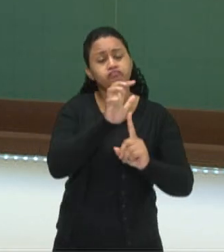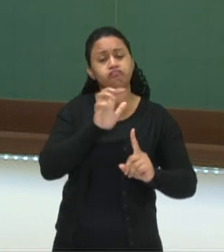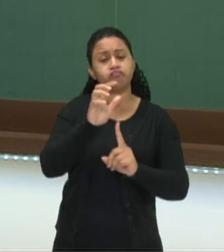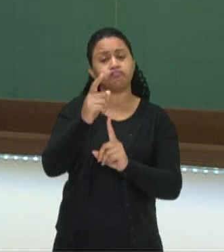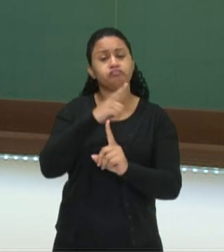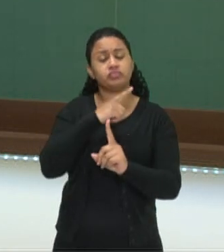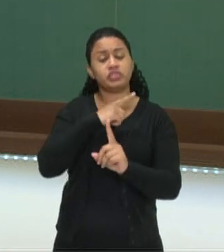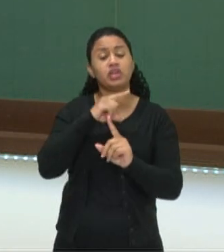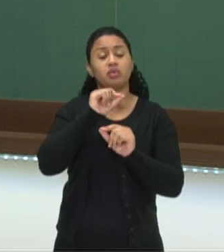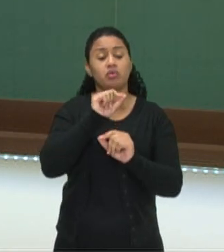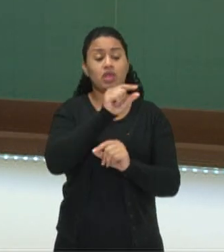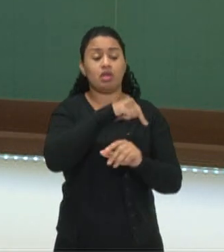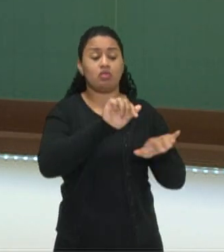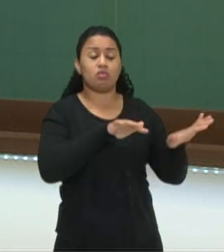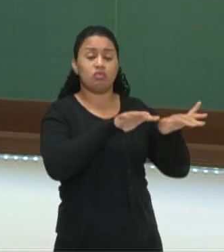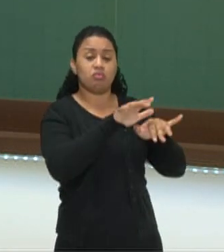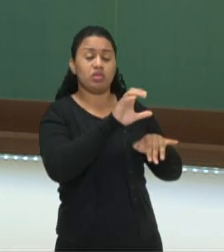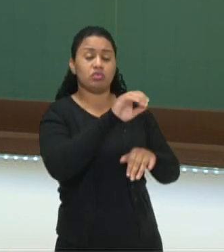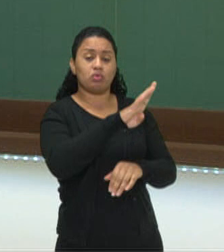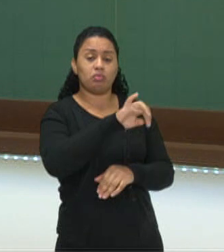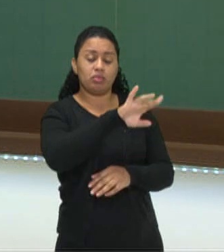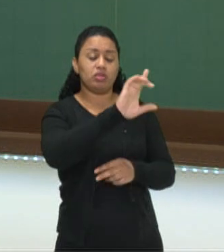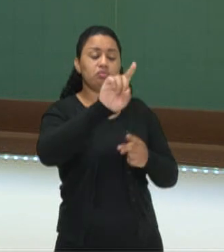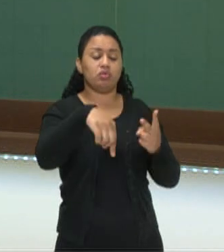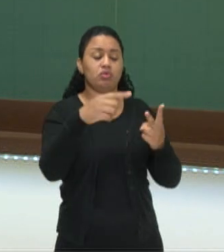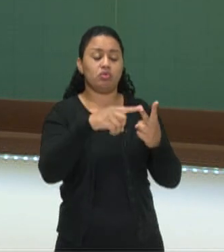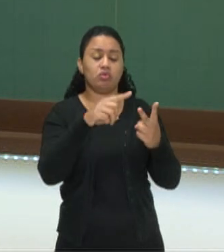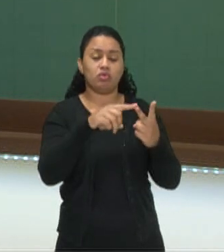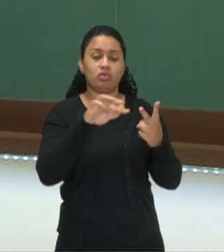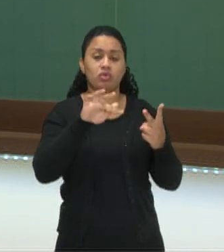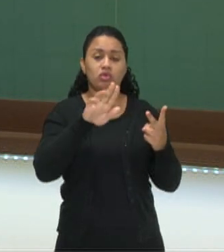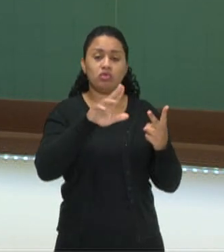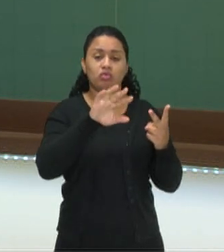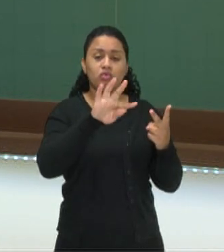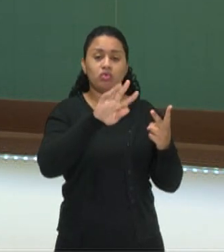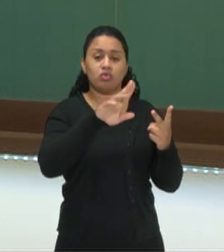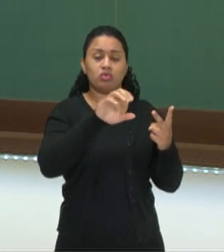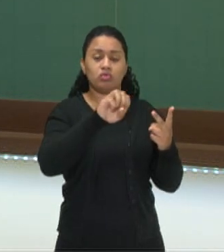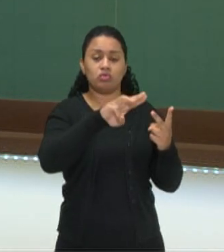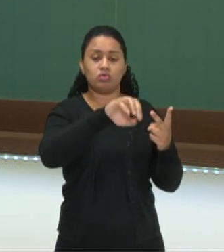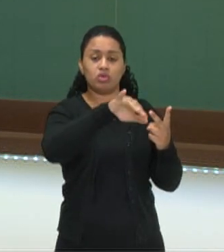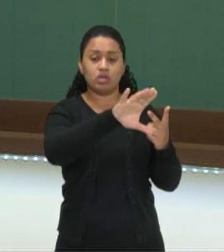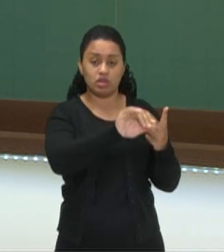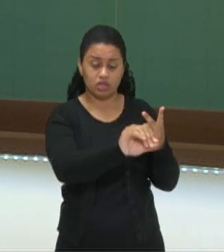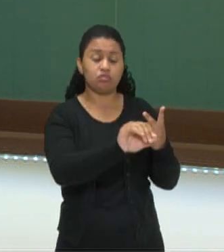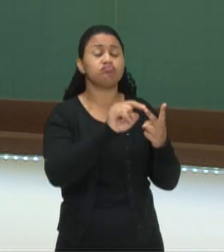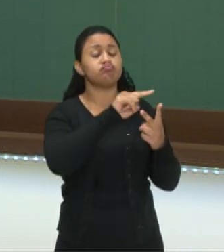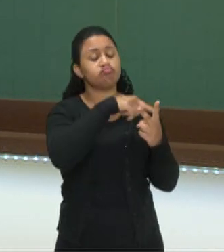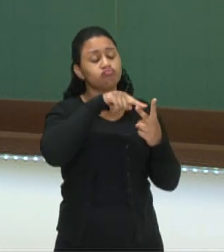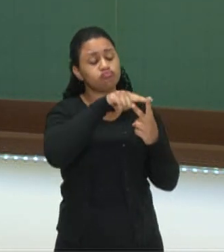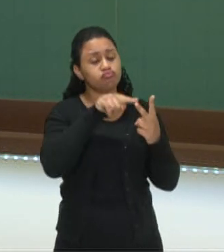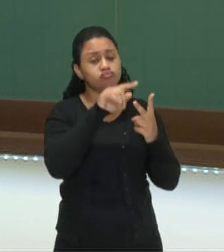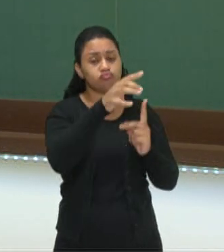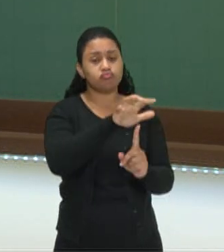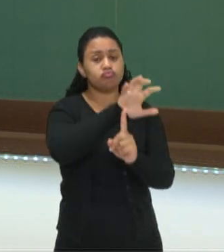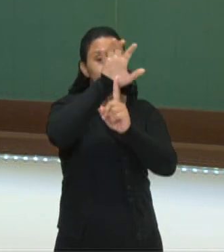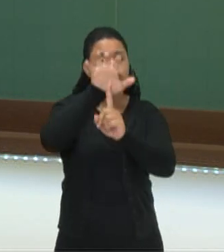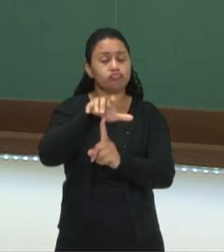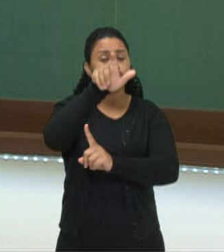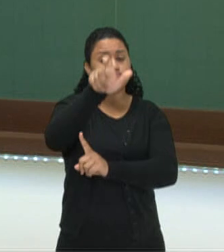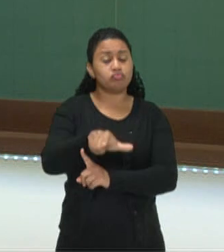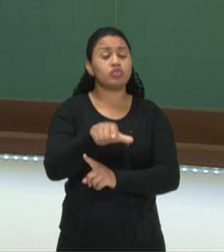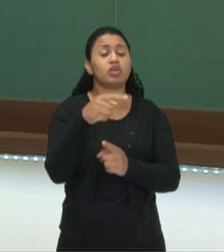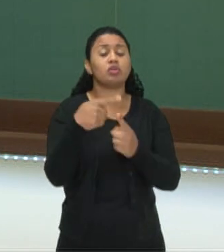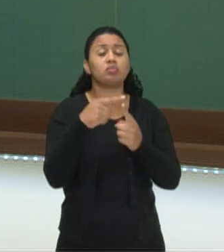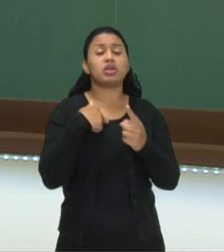dele foi o cubismo e o futurismo que era colocado com maus olhos no mundo, mas mesmo assim ele trazia coisas boas do futurismo, e o cubismo, porque ele